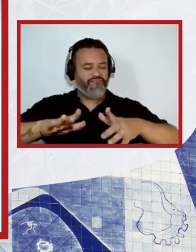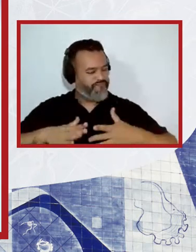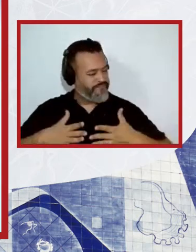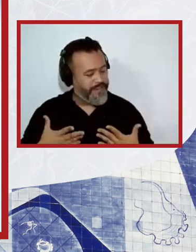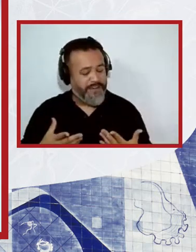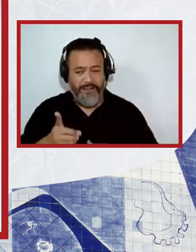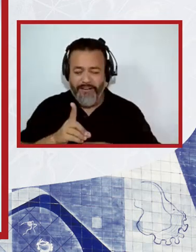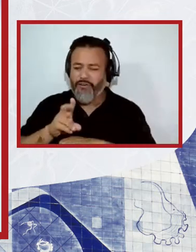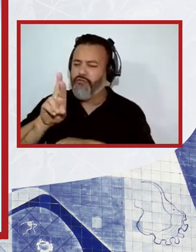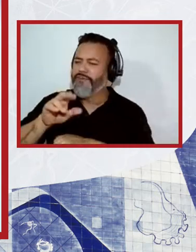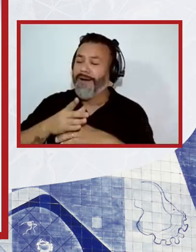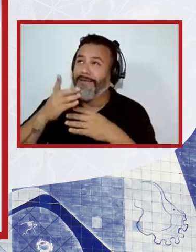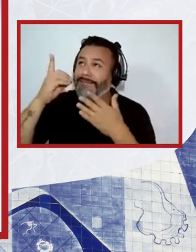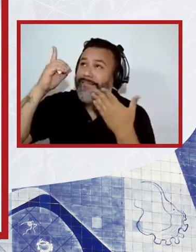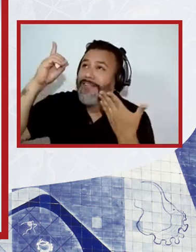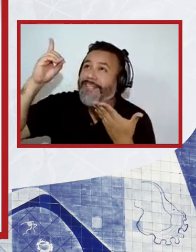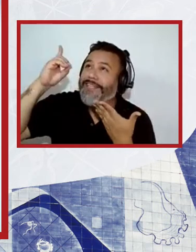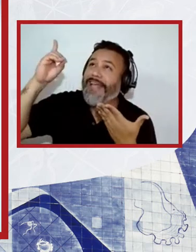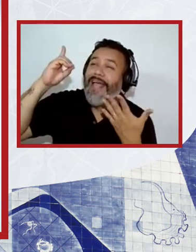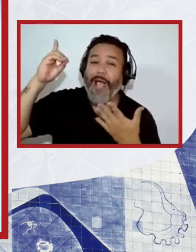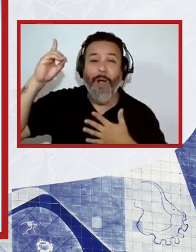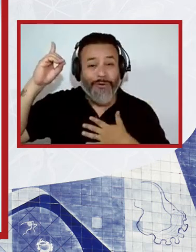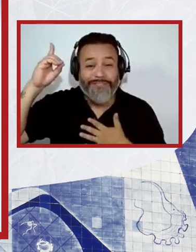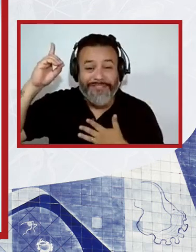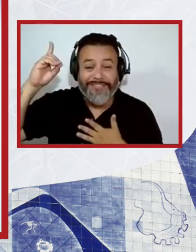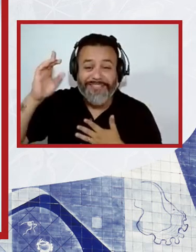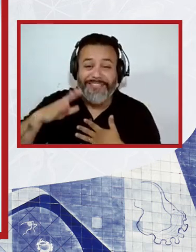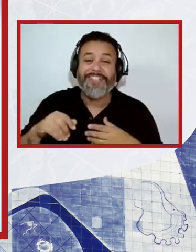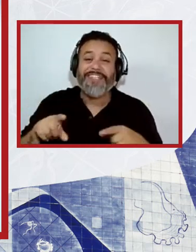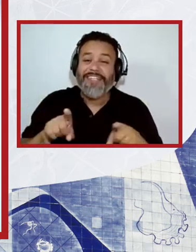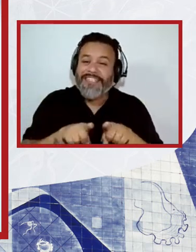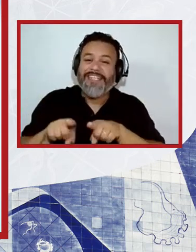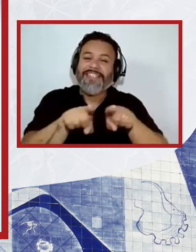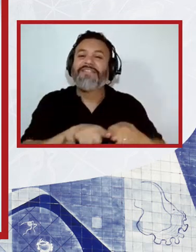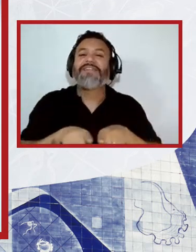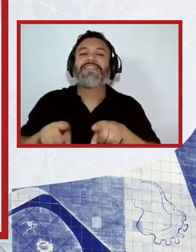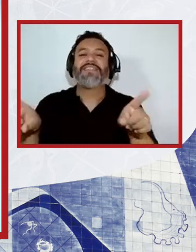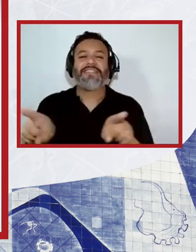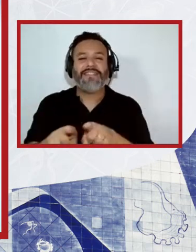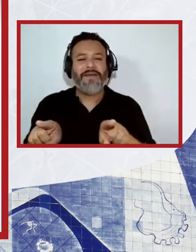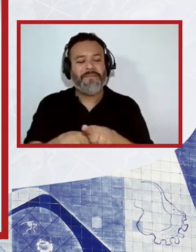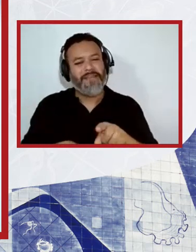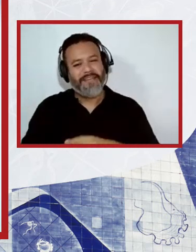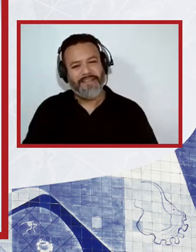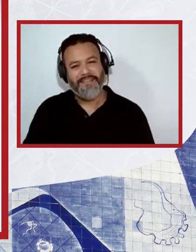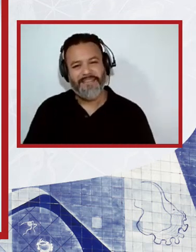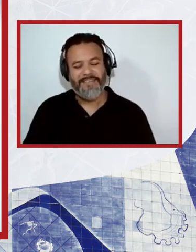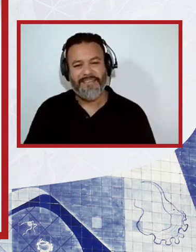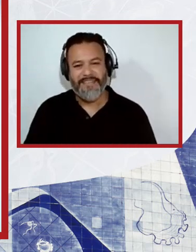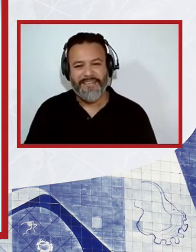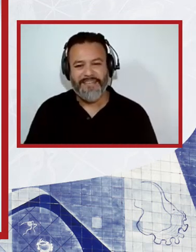a Deus, graças às parcerias, graças ao